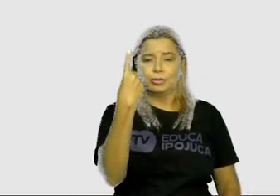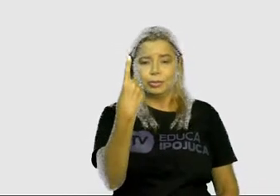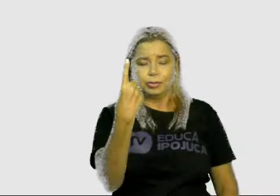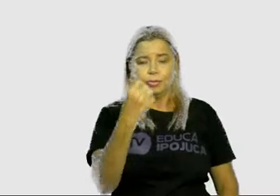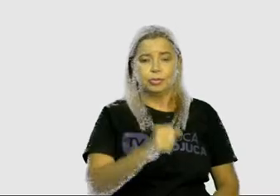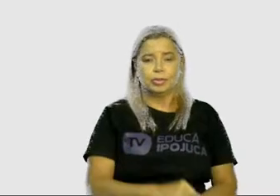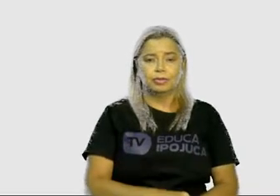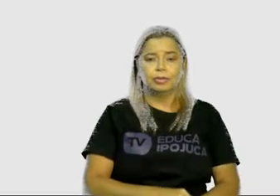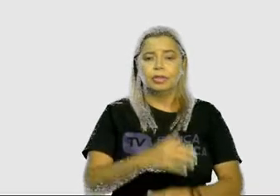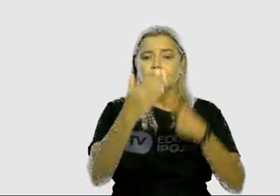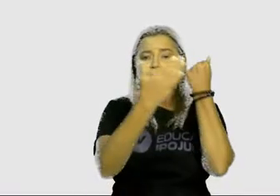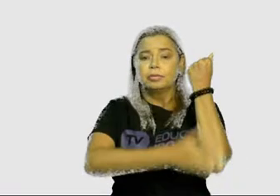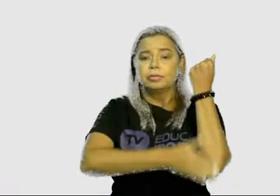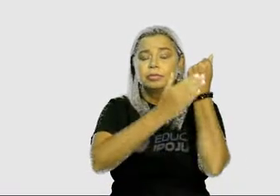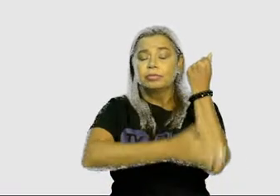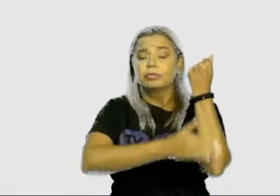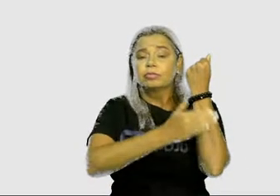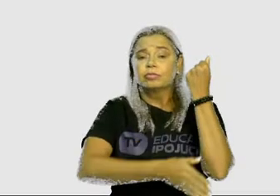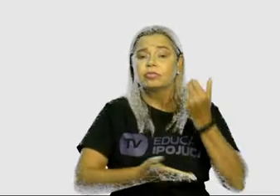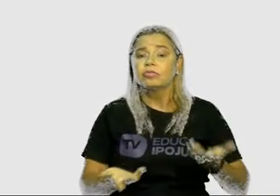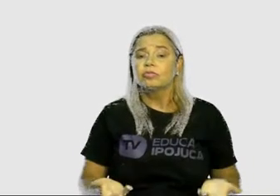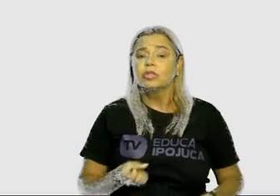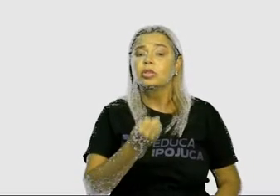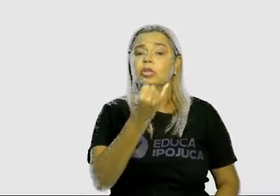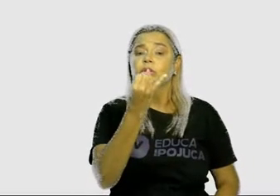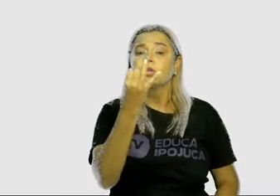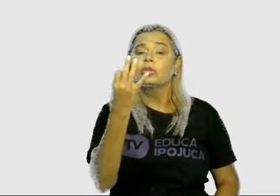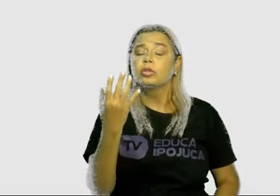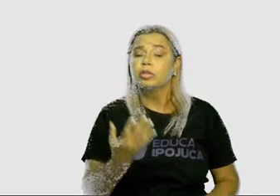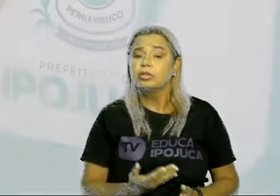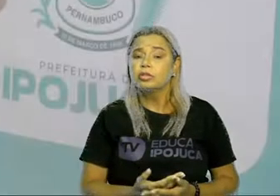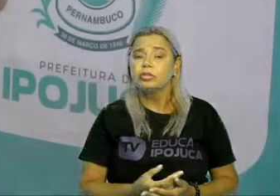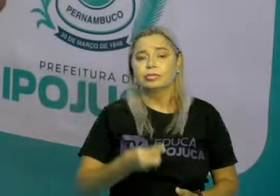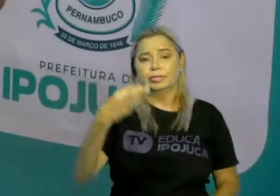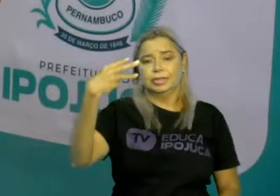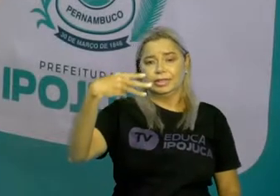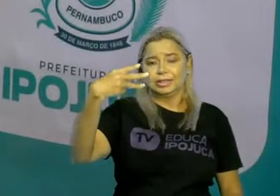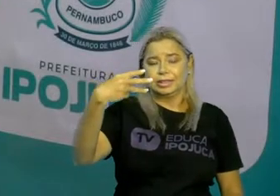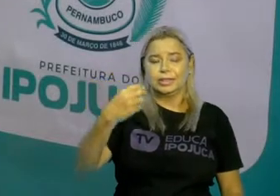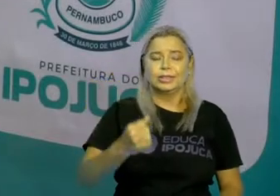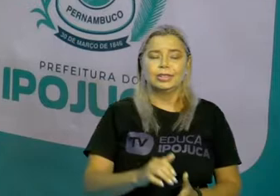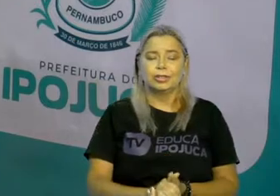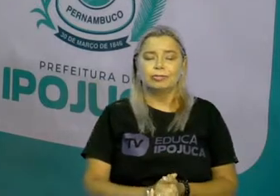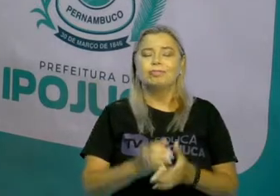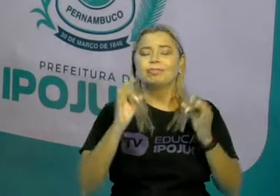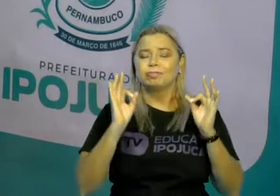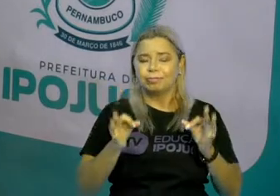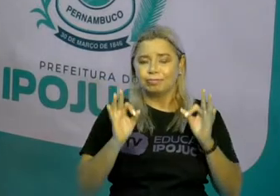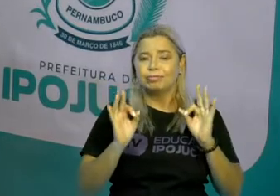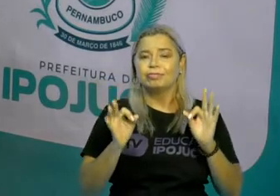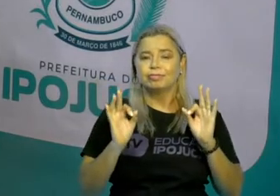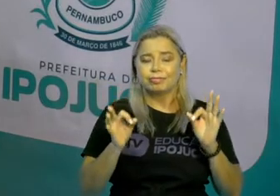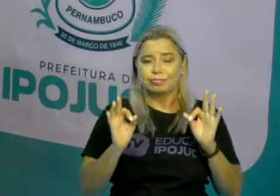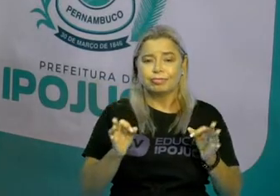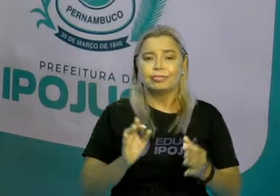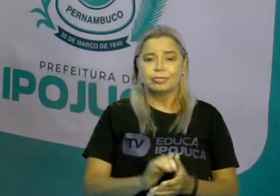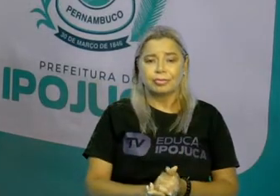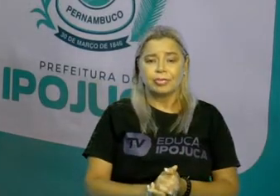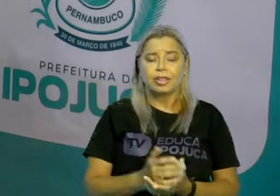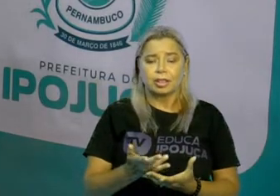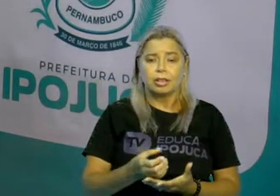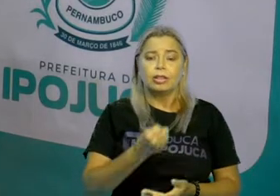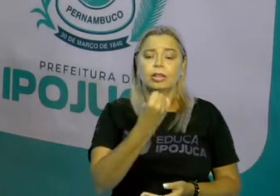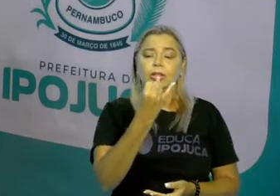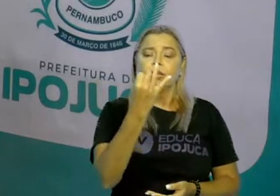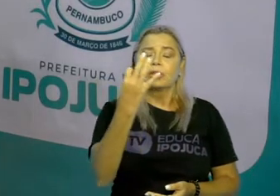os abacaxis já está no quantos e três abacaxi PC a contagem rápida